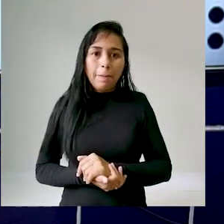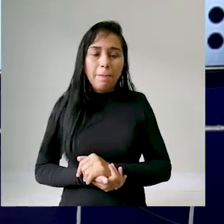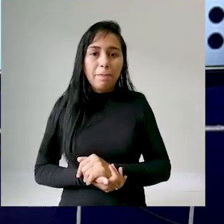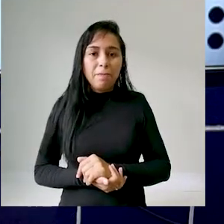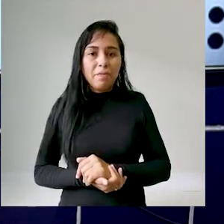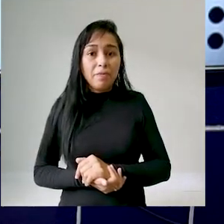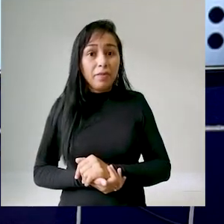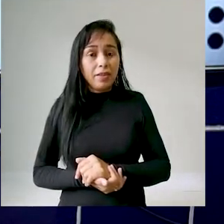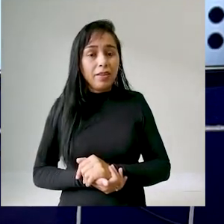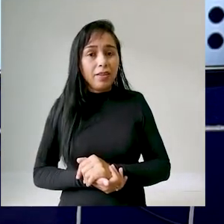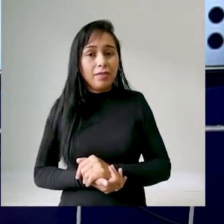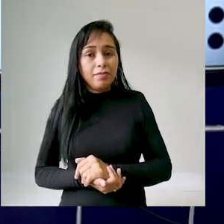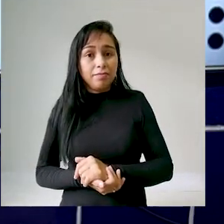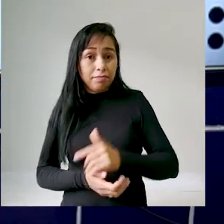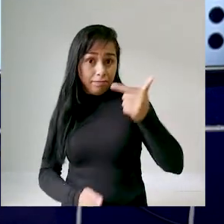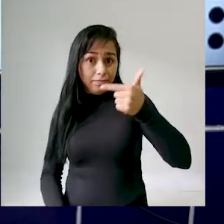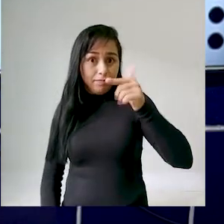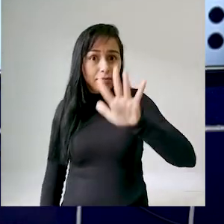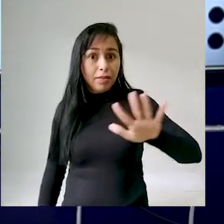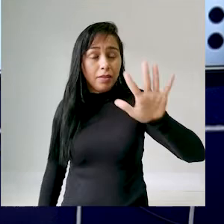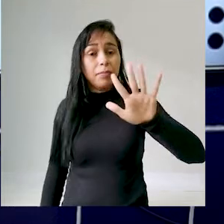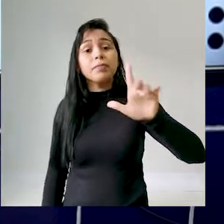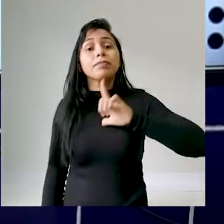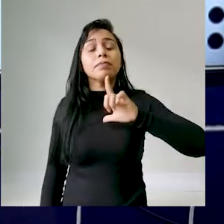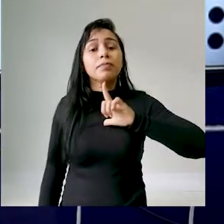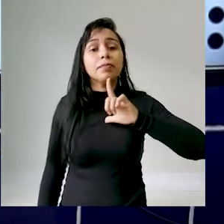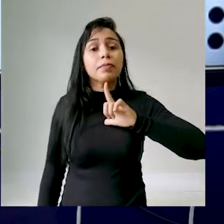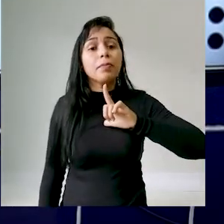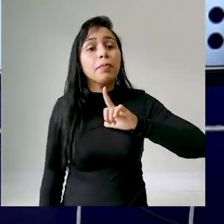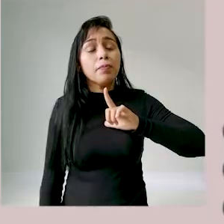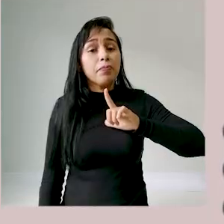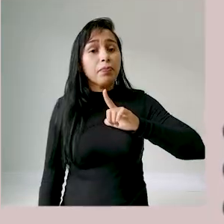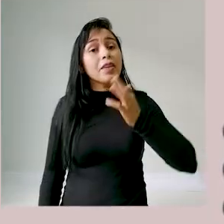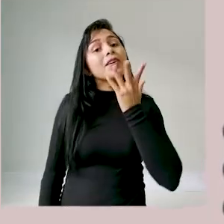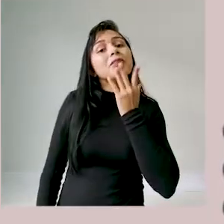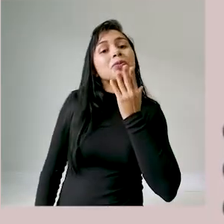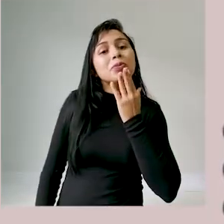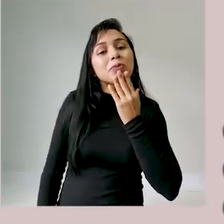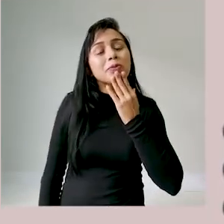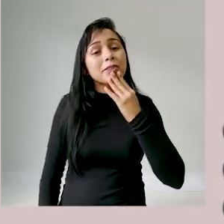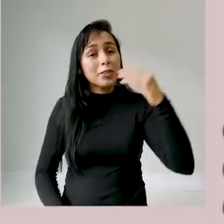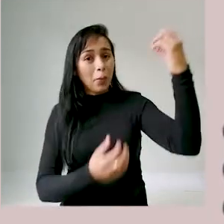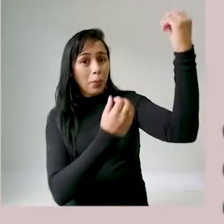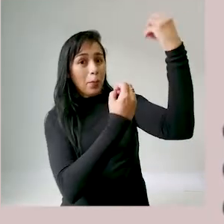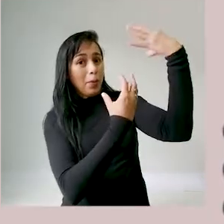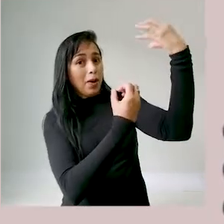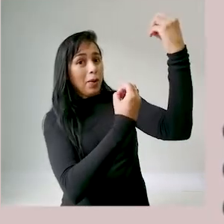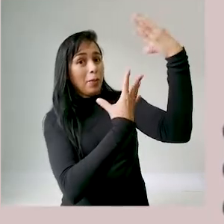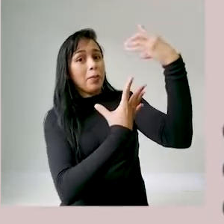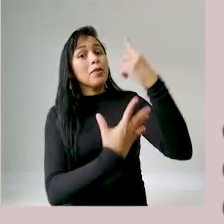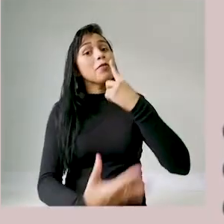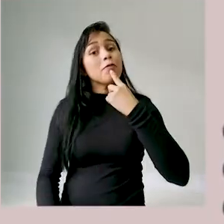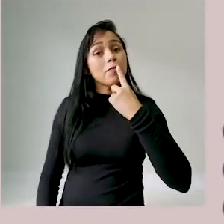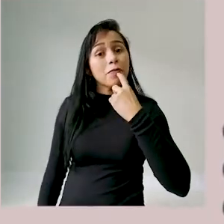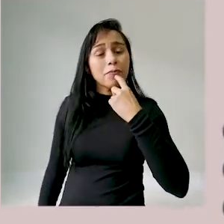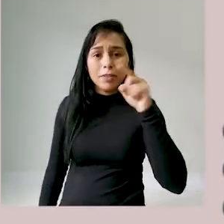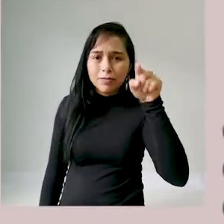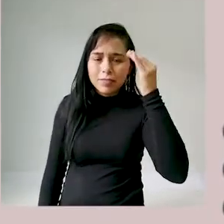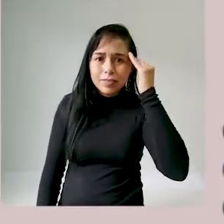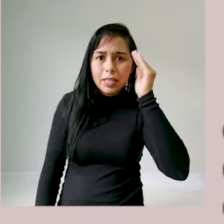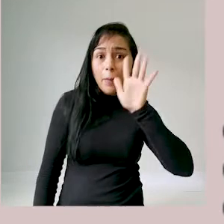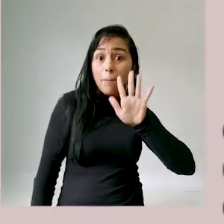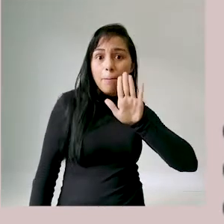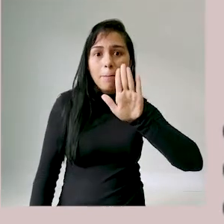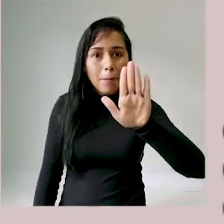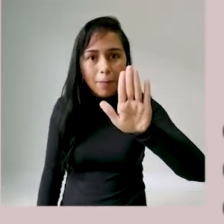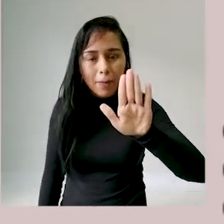verbal. Temos aqui o semáforo, que utiliza das cores para transmitir a mensagem dele. A gente sabe que é vermelho